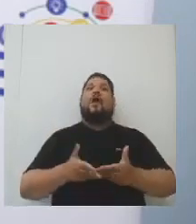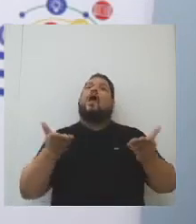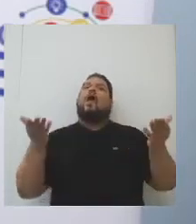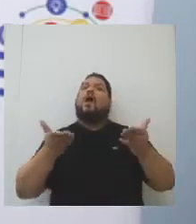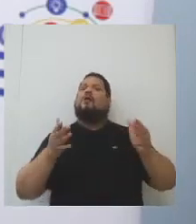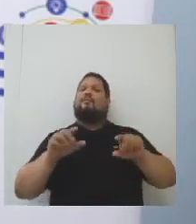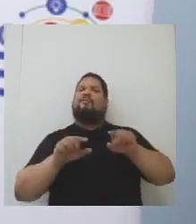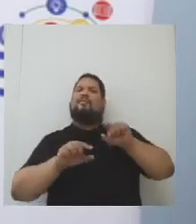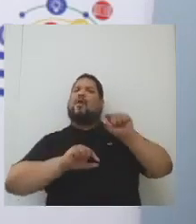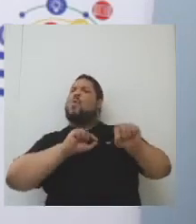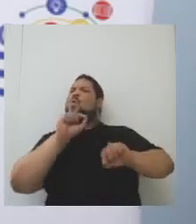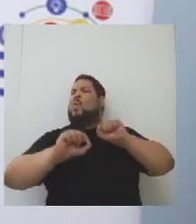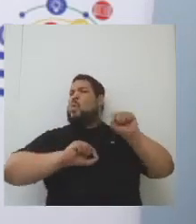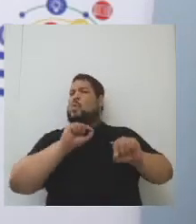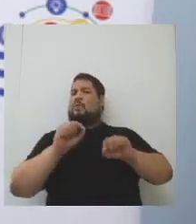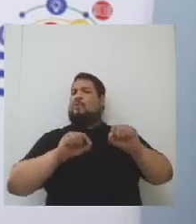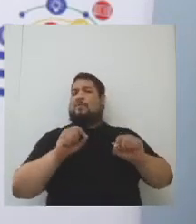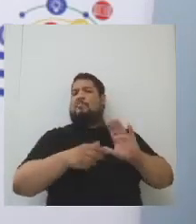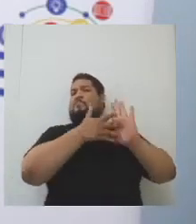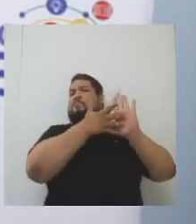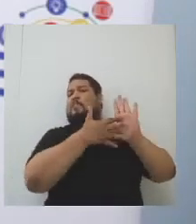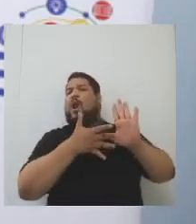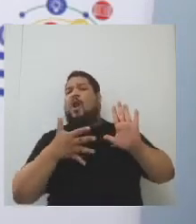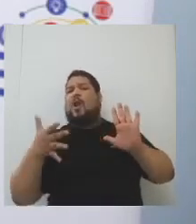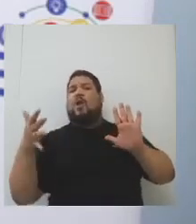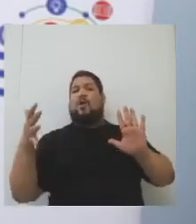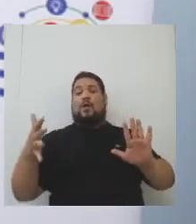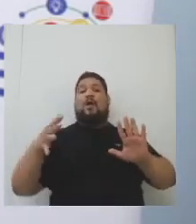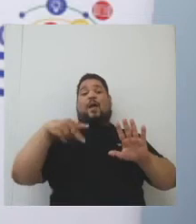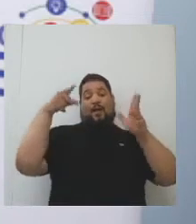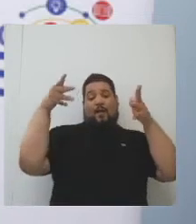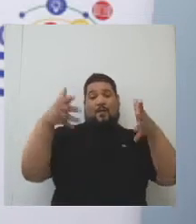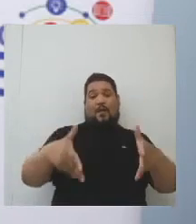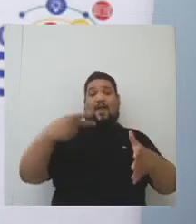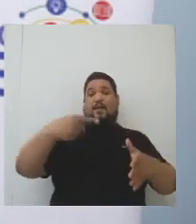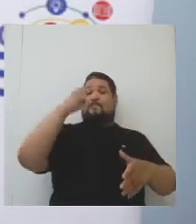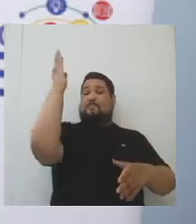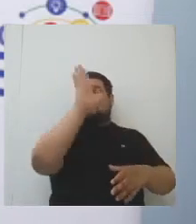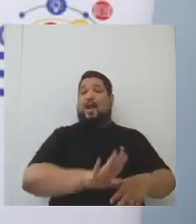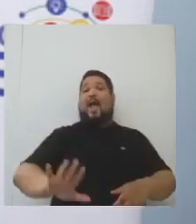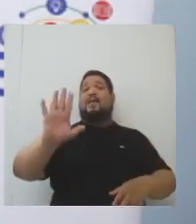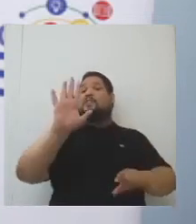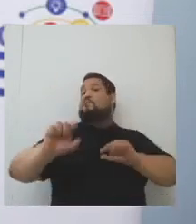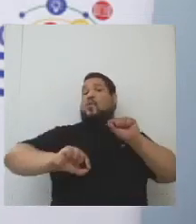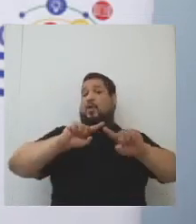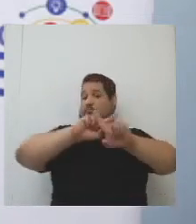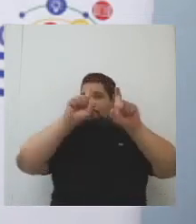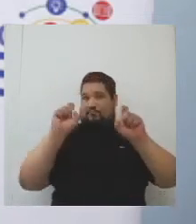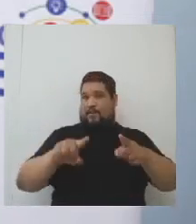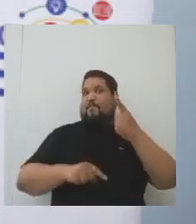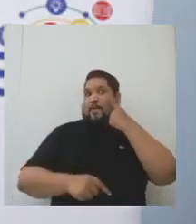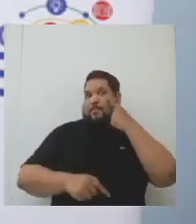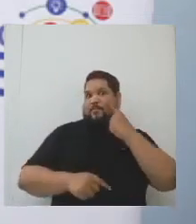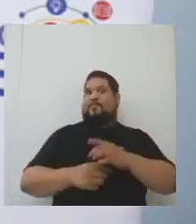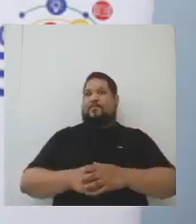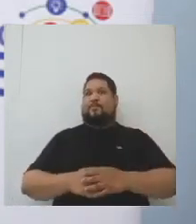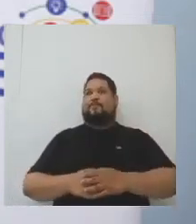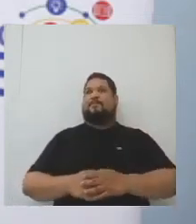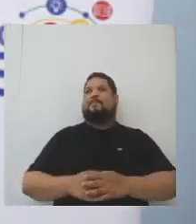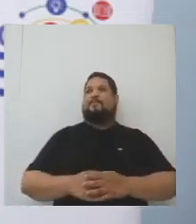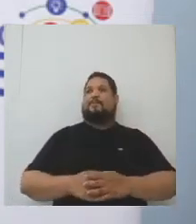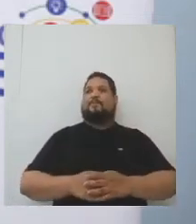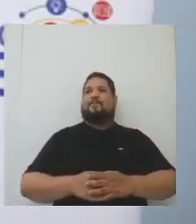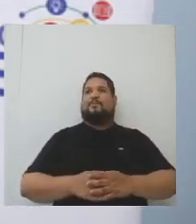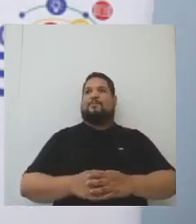que é que acontece, né, depois da chegada da família real ao nosso território, né? Então vamos ver o seguinte, diante de tudo isso que está